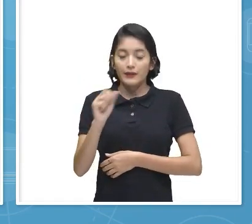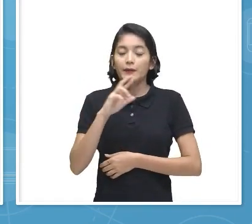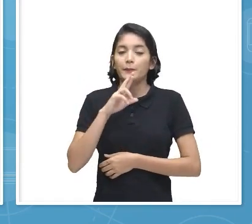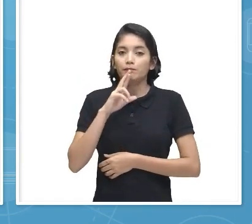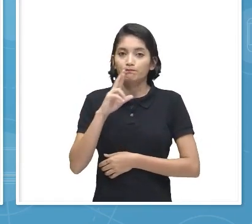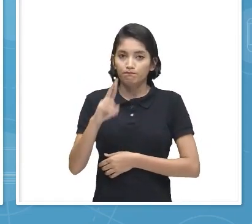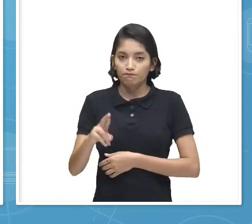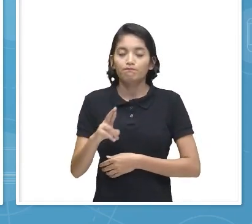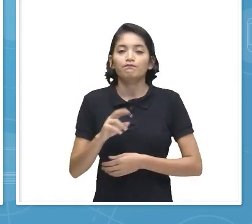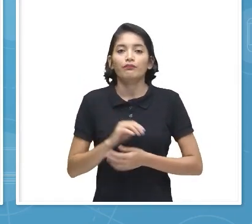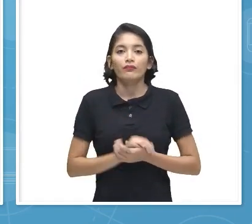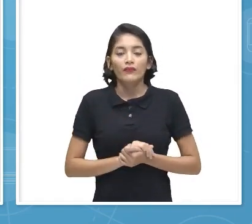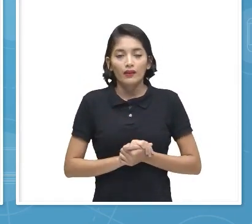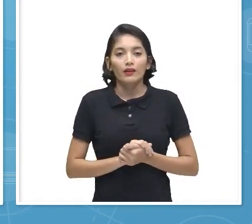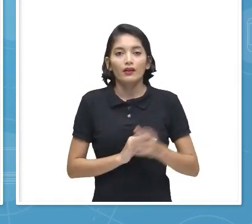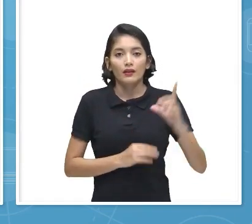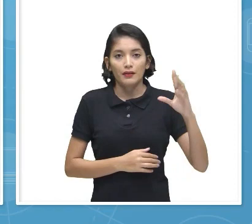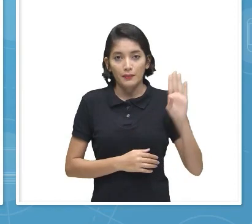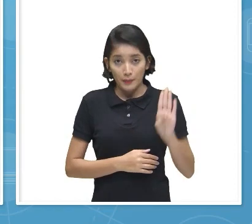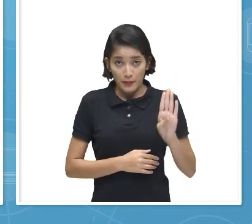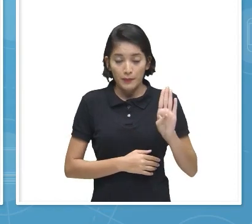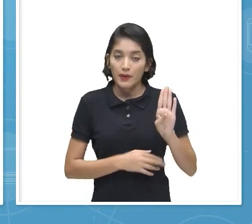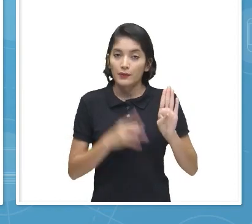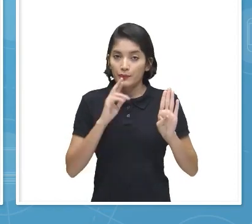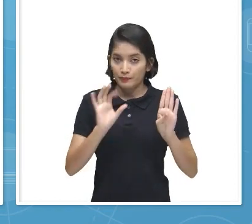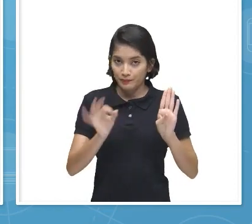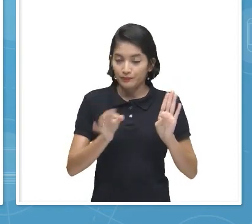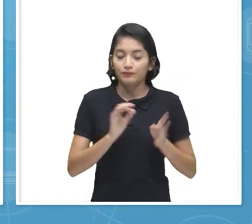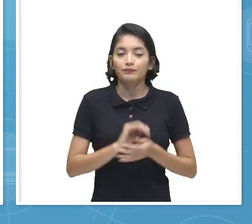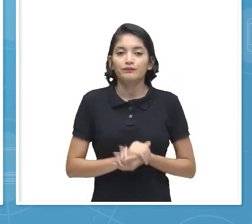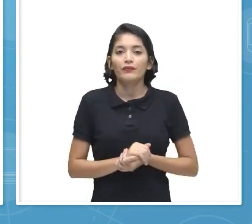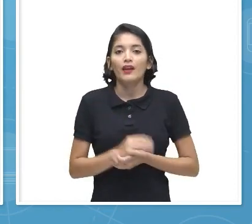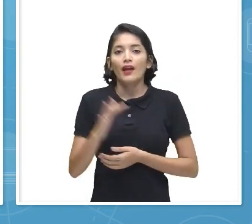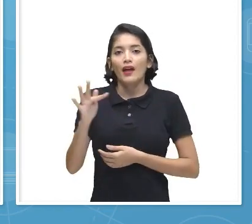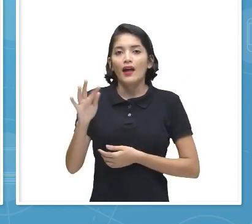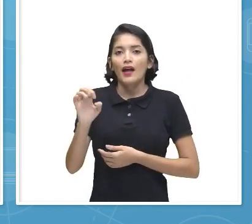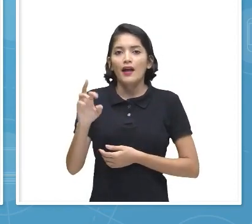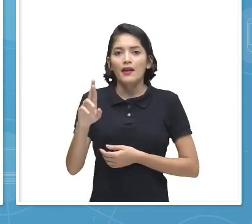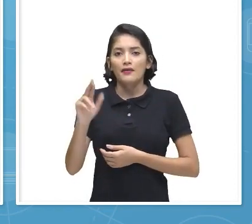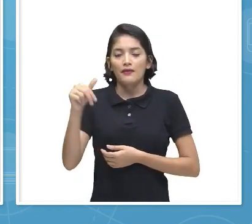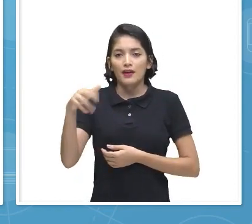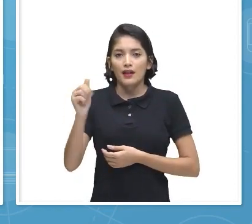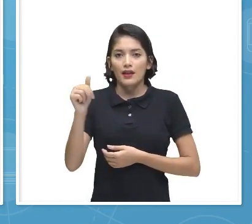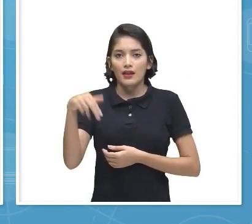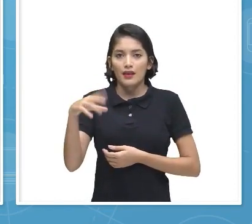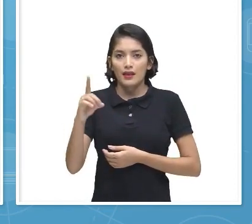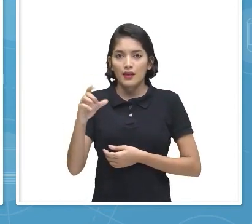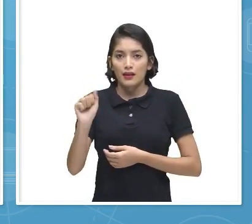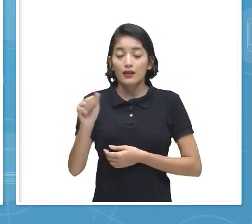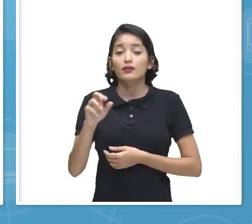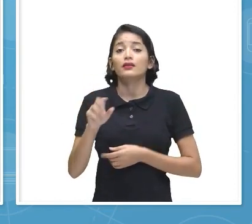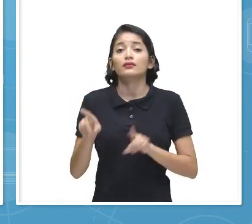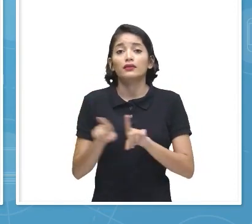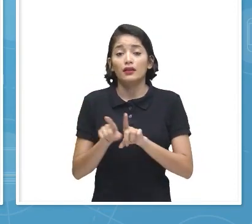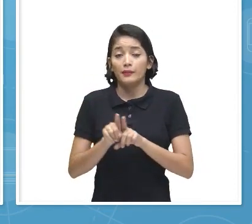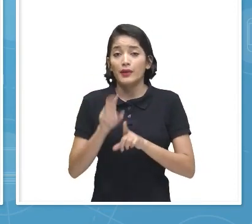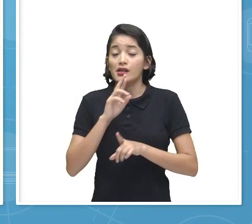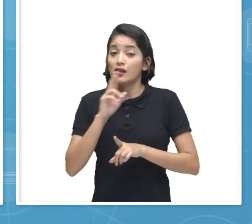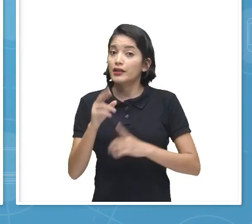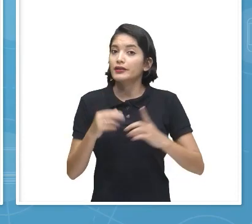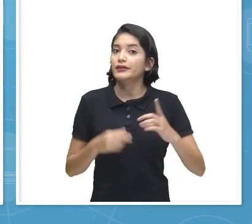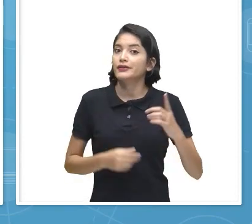Ângela Francinetti, colocou que a letra B é a resposta. A Fernanda, da escola Reinaldo Thompson, já disse que é a